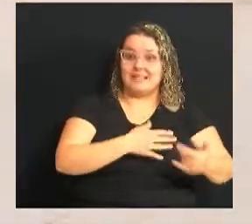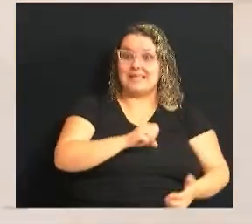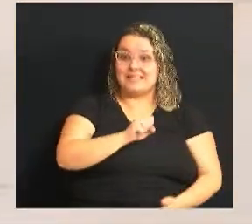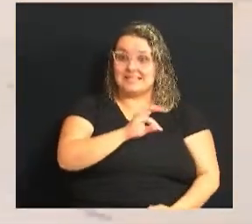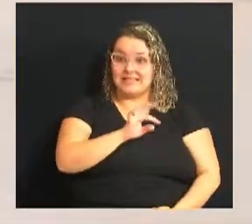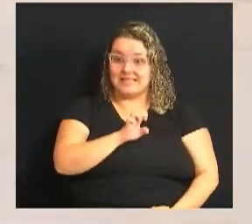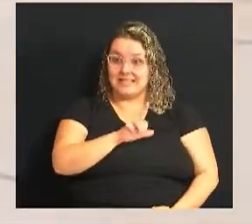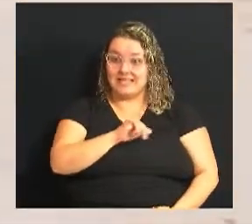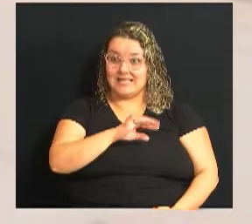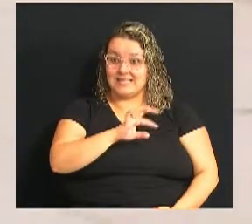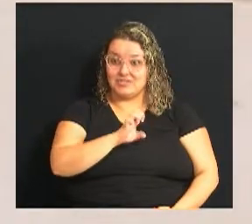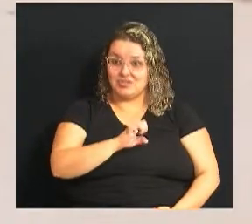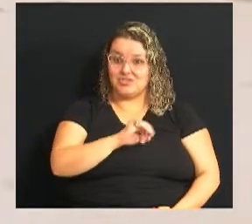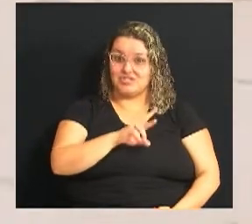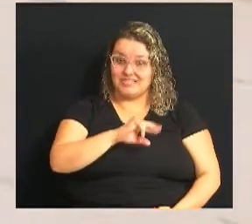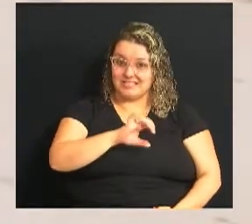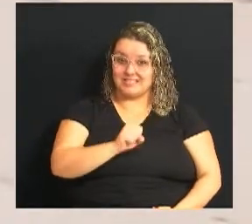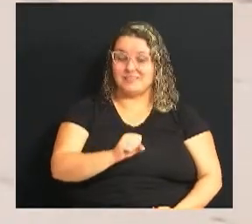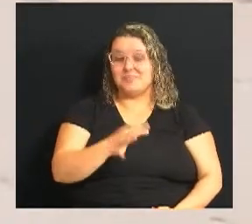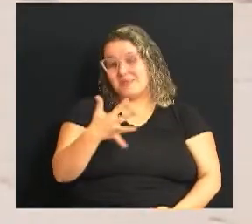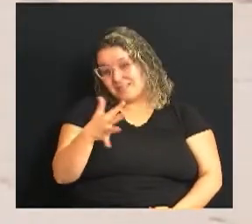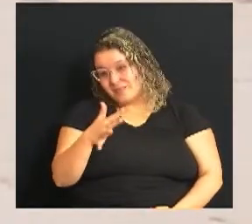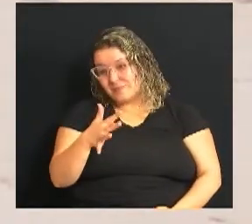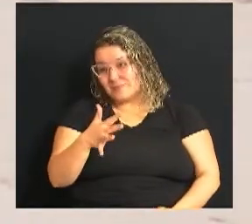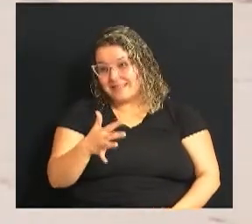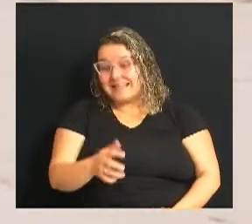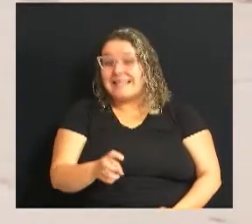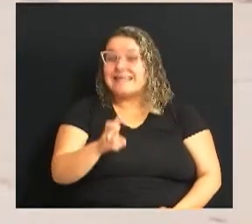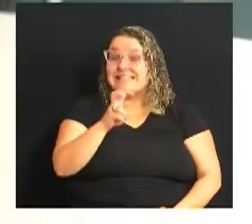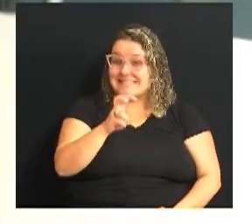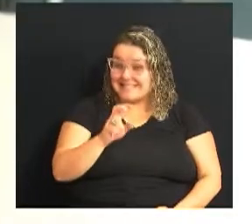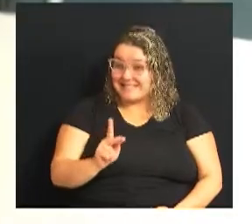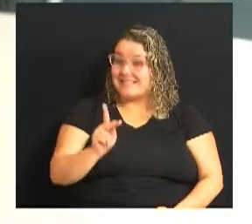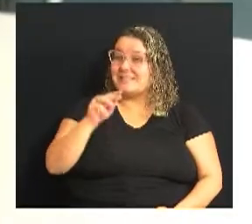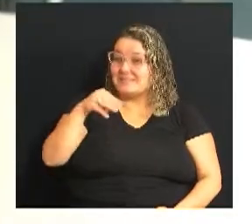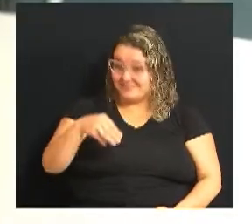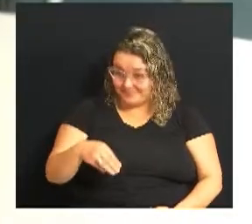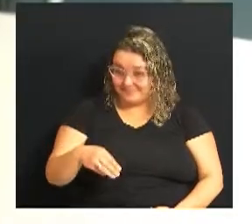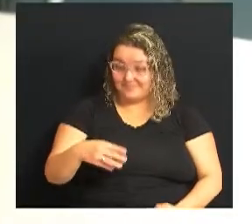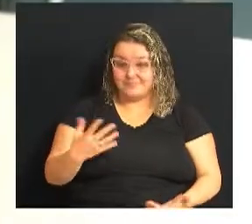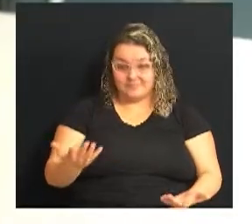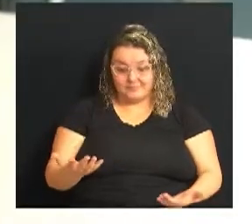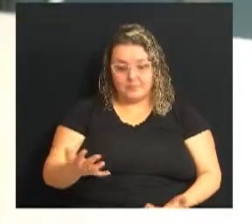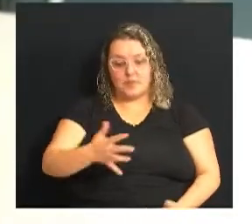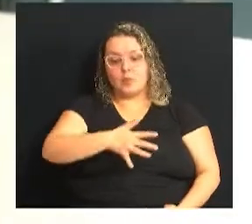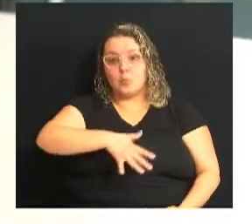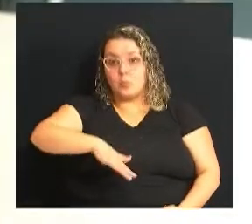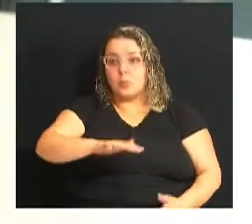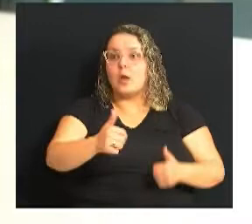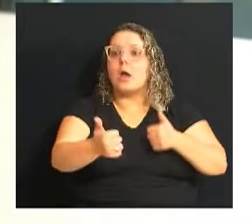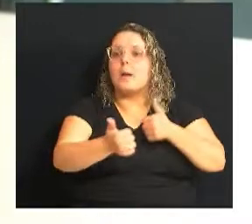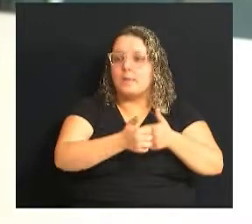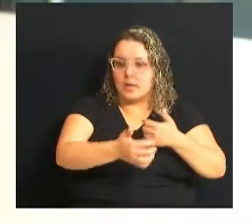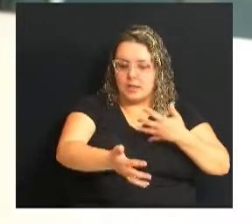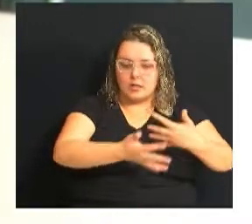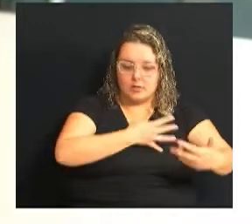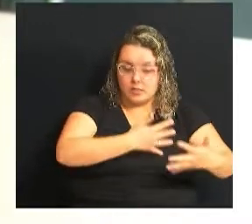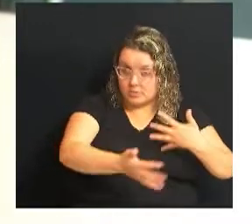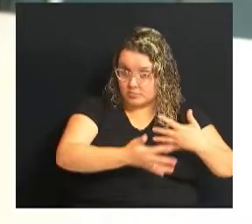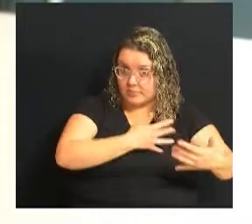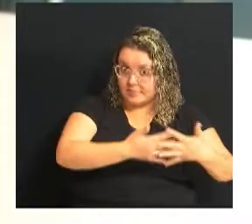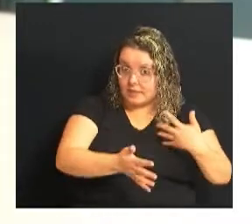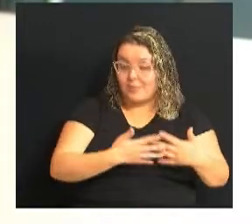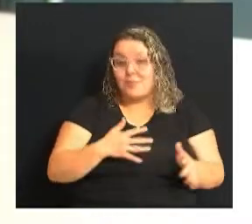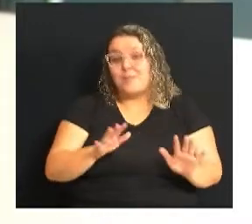em uma distância que dá mais ou menos 5 quilômetros. É uma região que é próximo do terminal Satélite Íris, mas